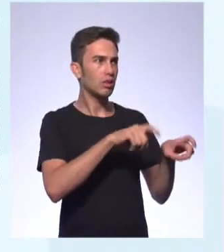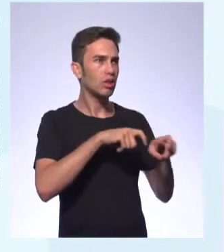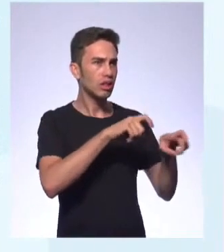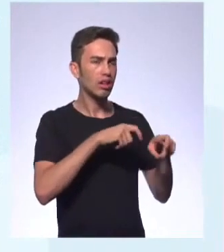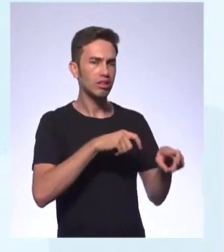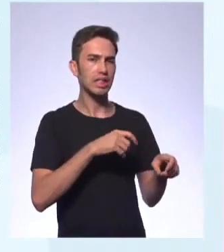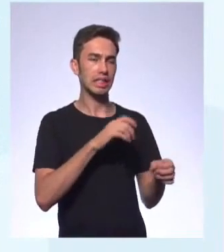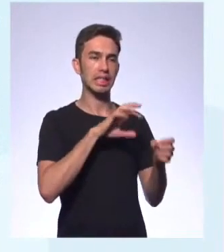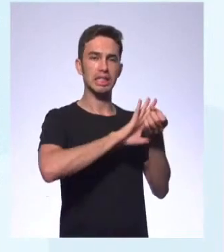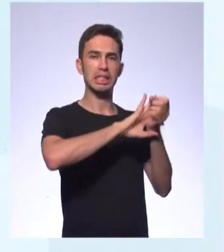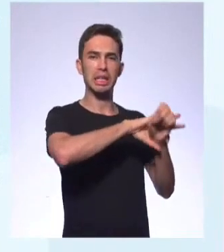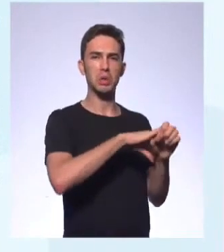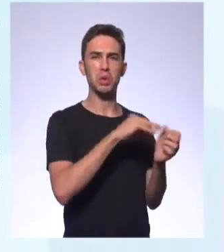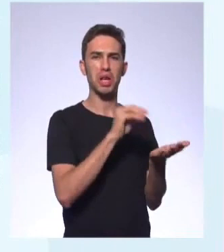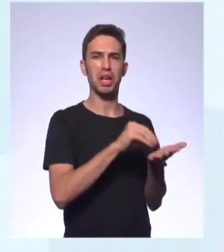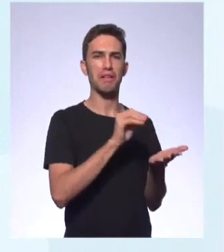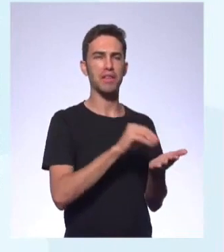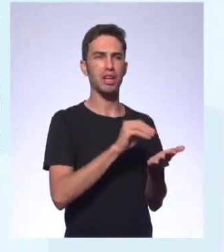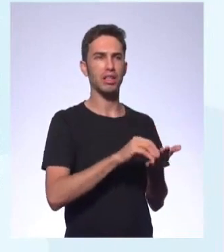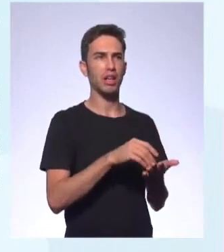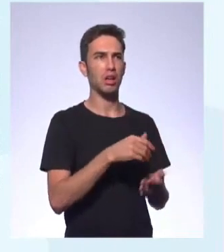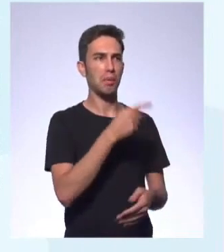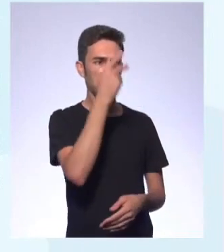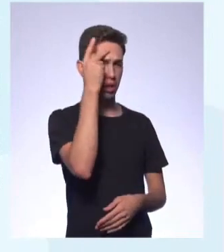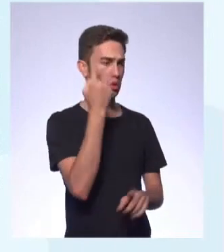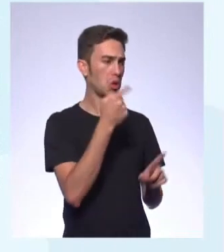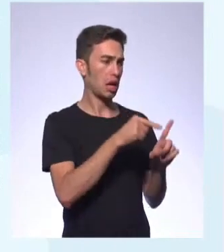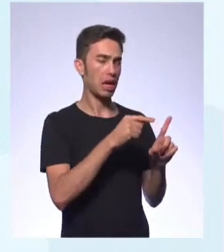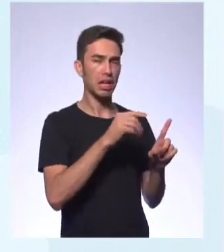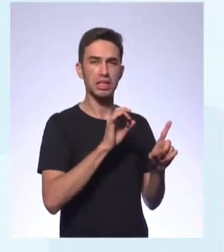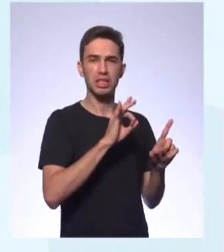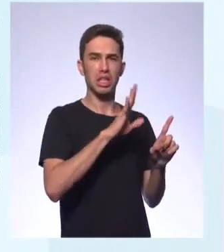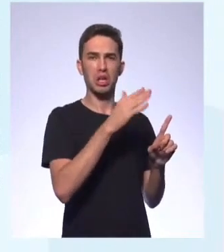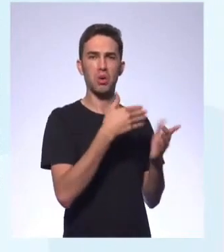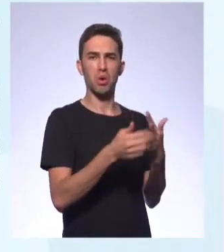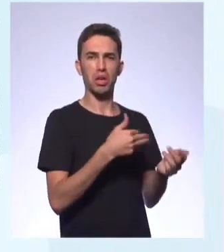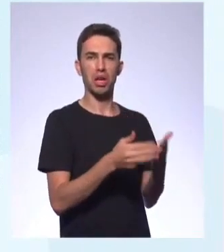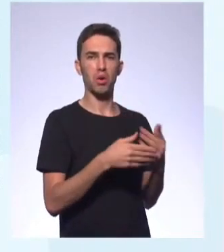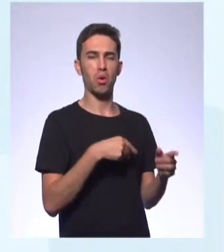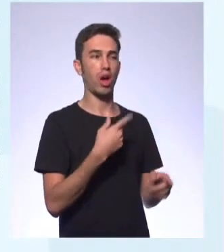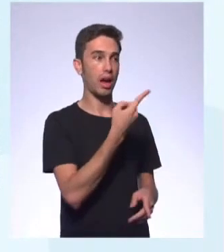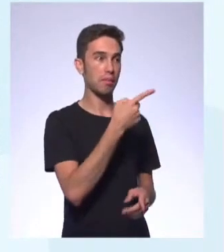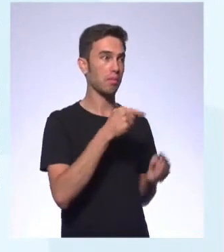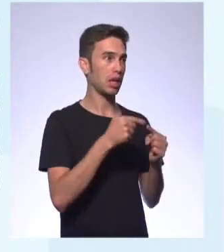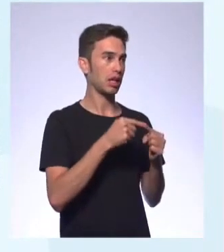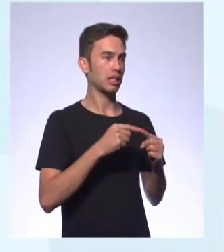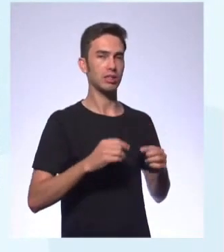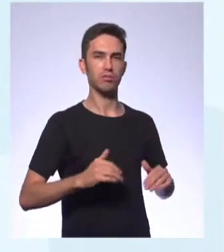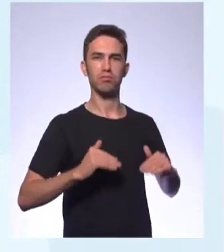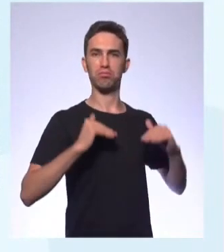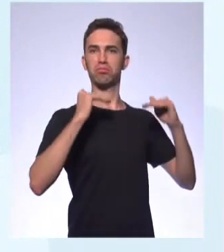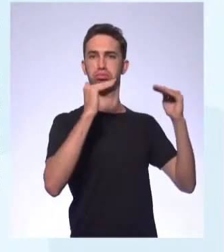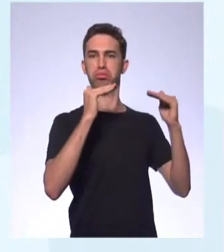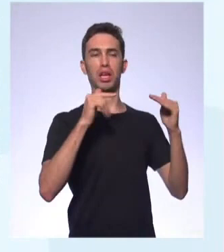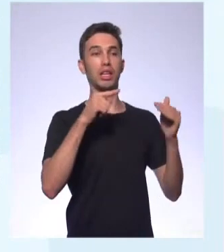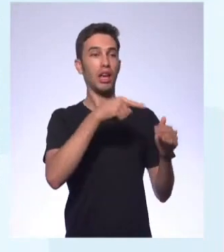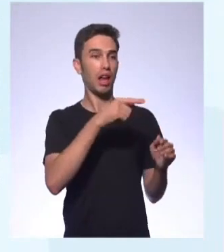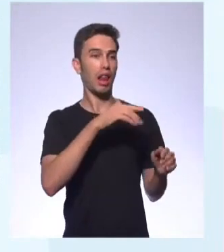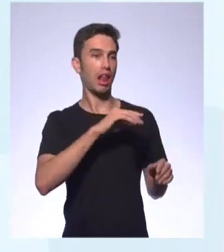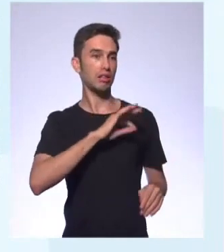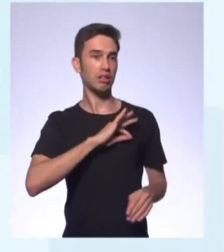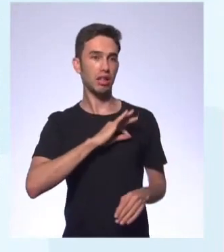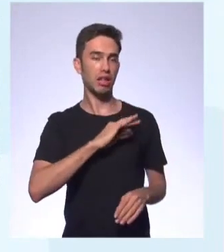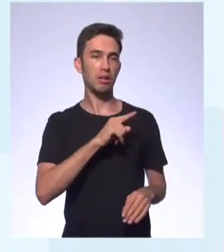na roça. Um qualquer cabo de destacamento é um César naquelas paragens, que fará então um delegado